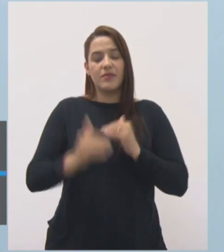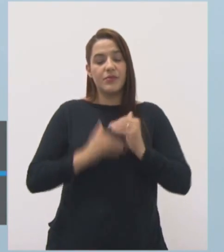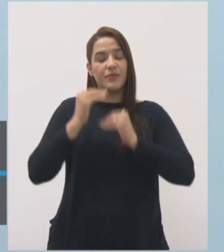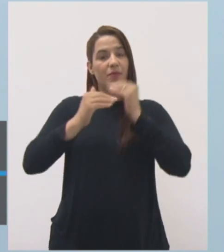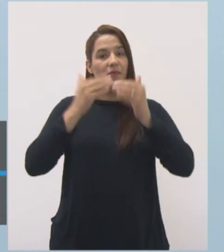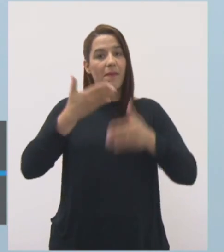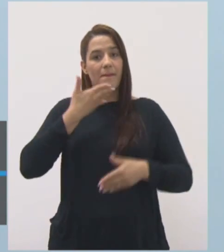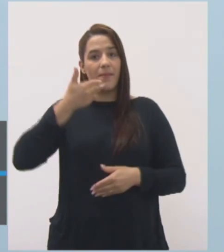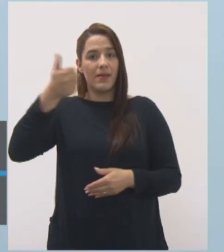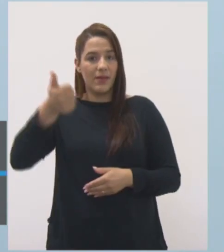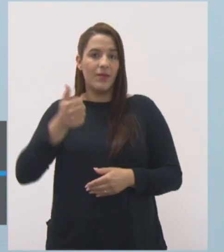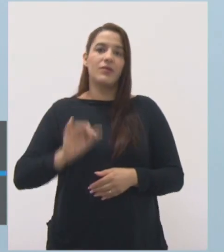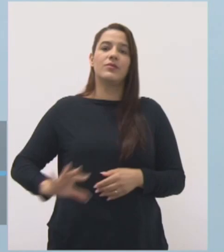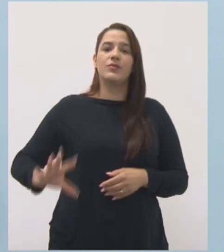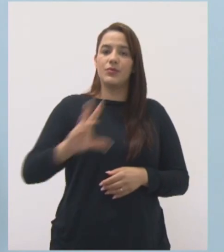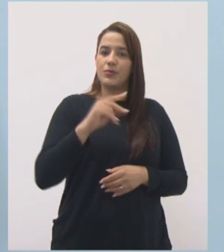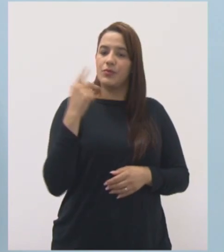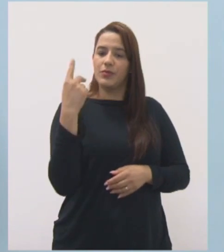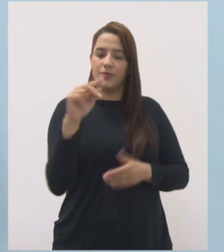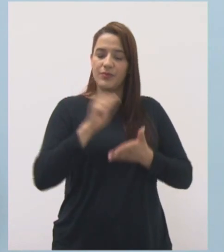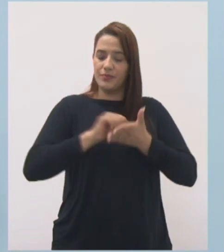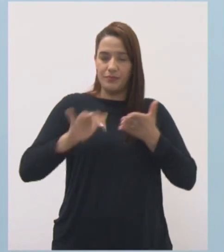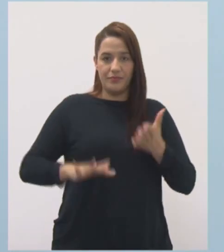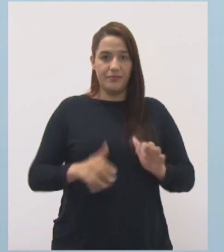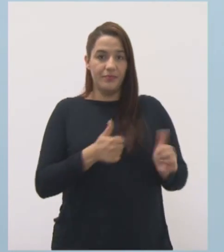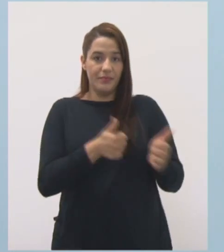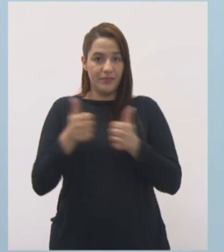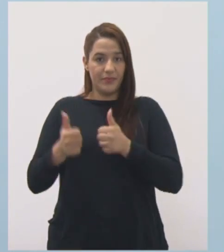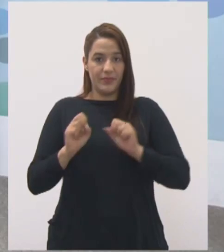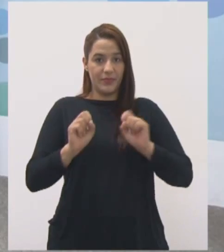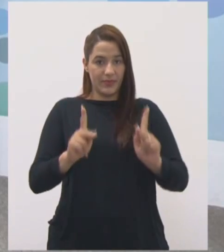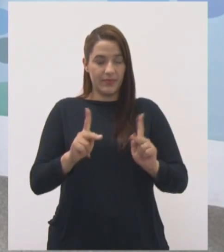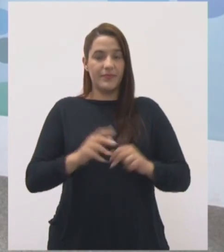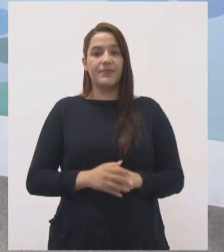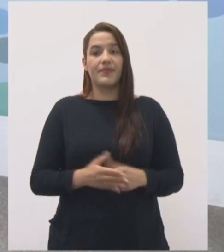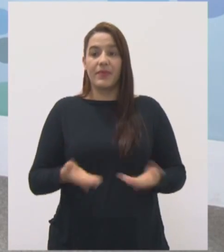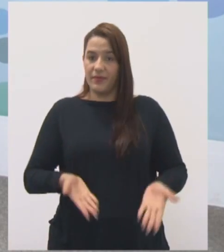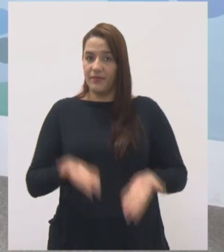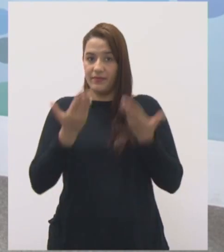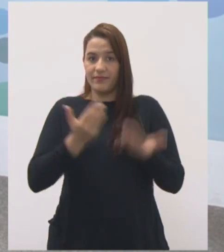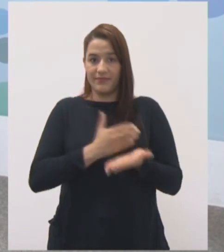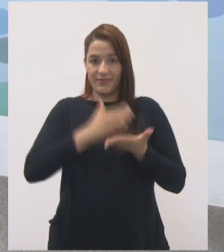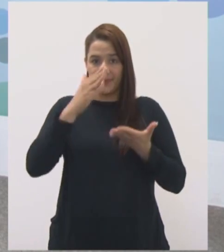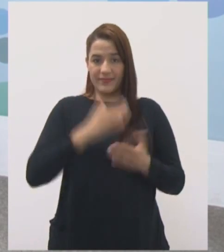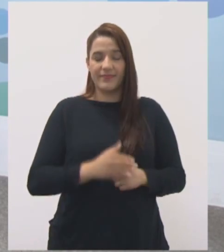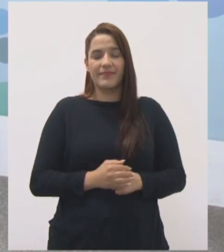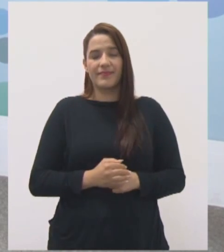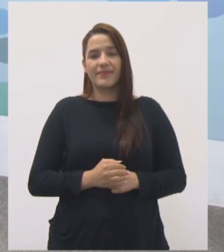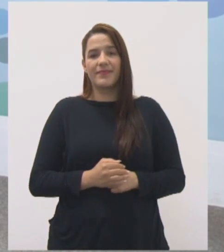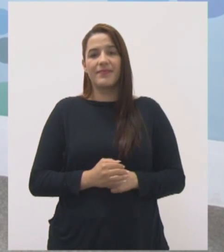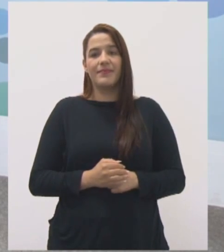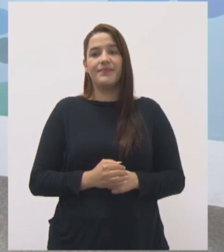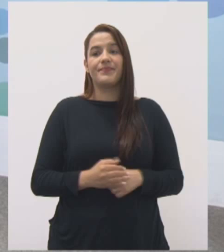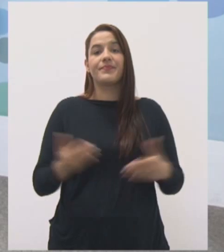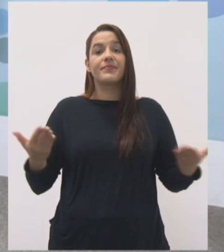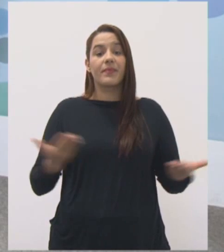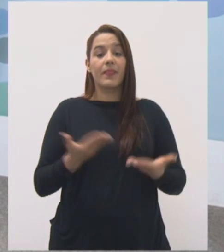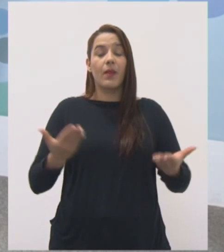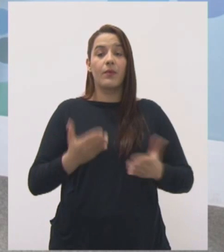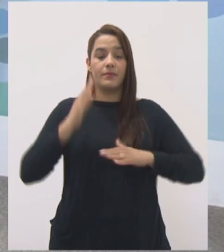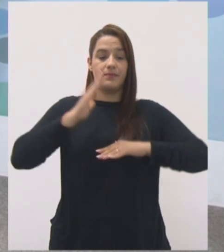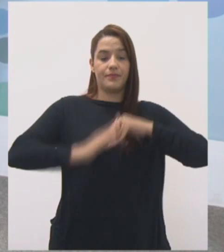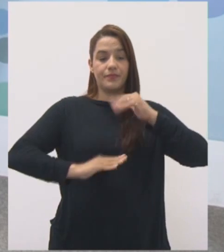melhor as suas atividades, ok? Vamos começar, Pro? Vamos lá!